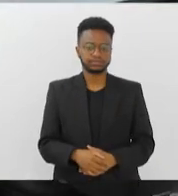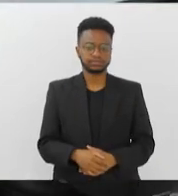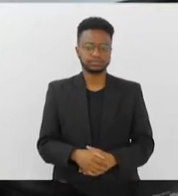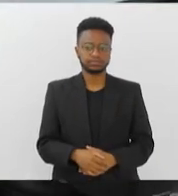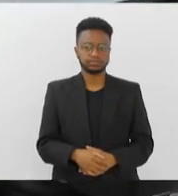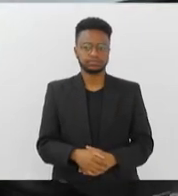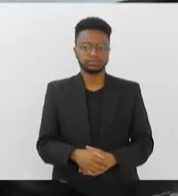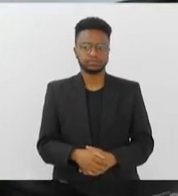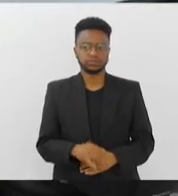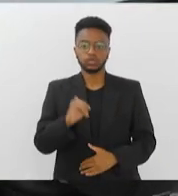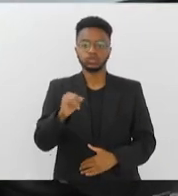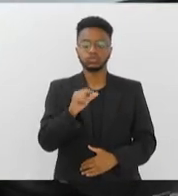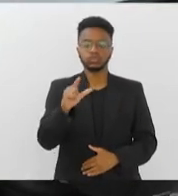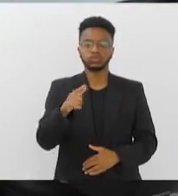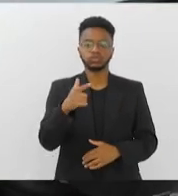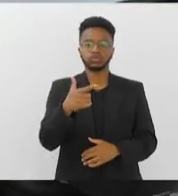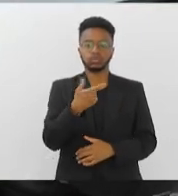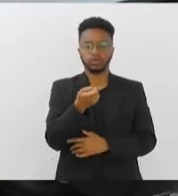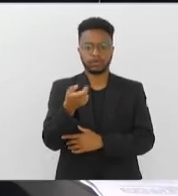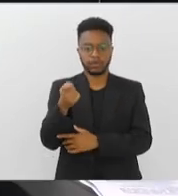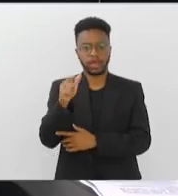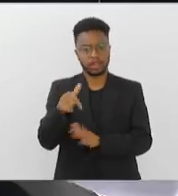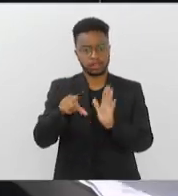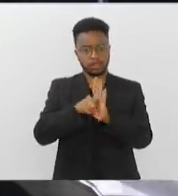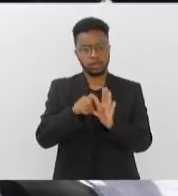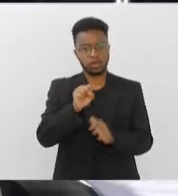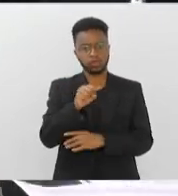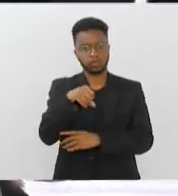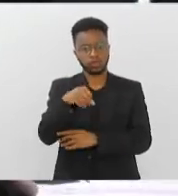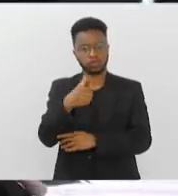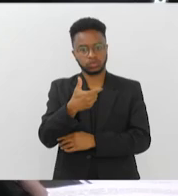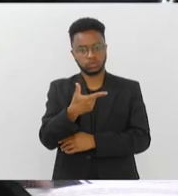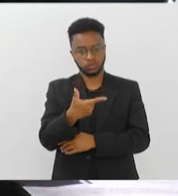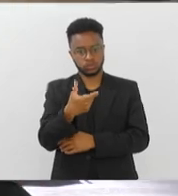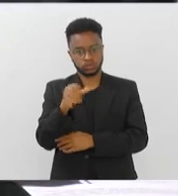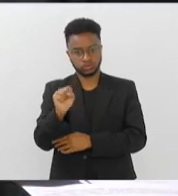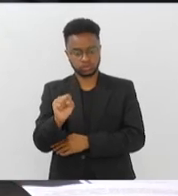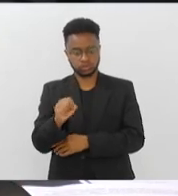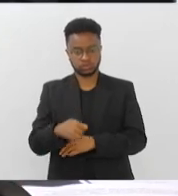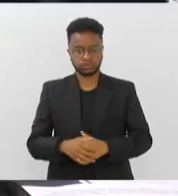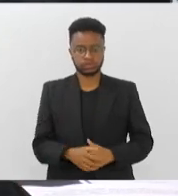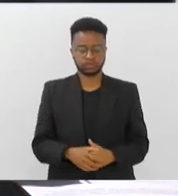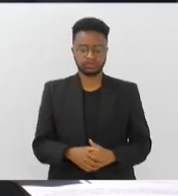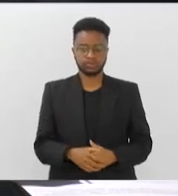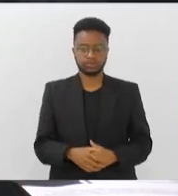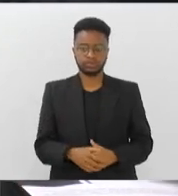A de julho de 2020 é lei, lei 8928.